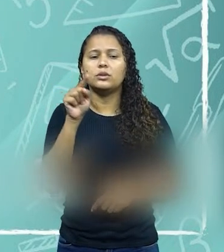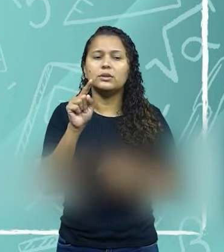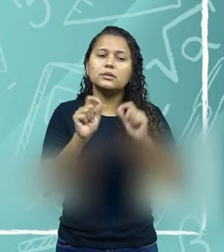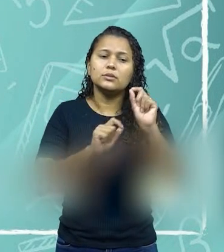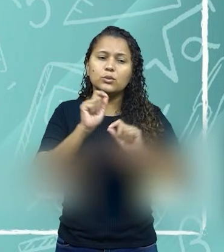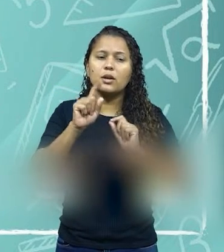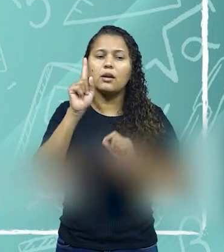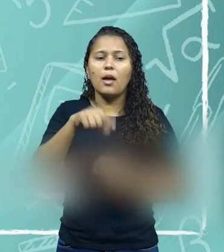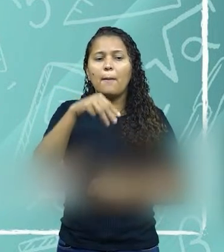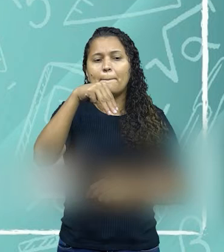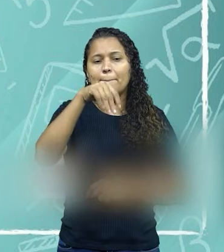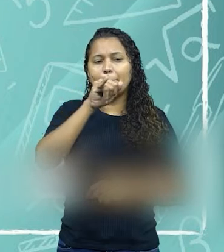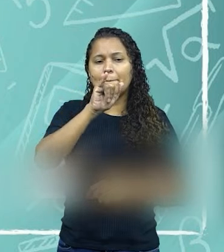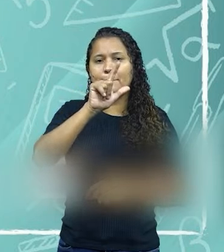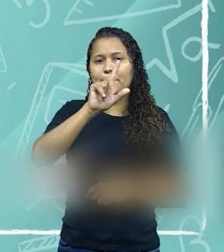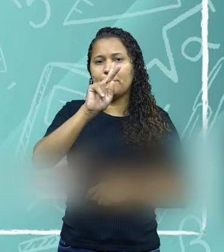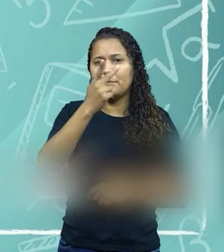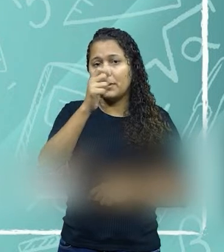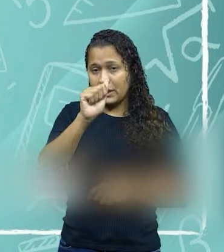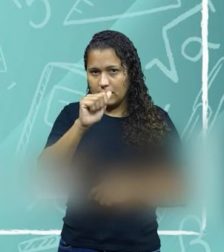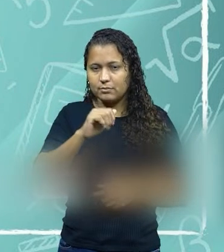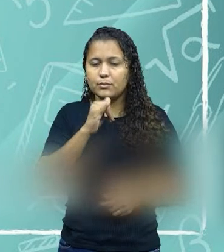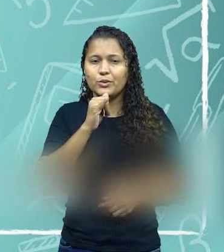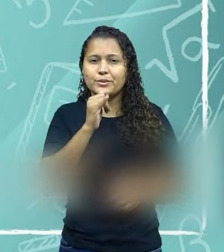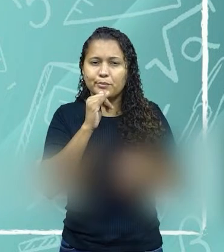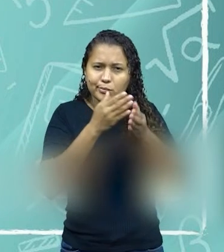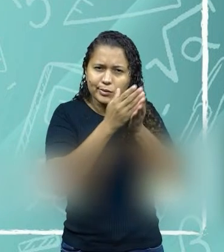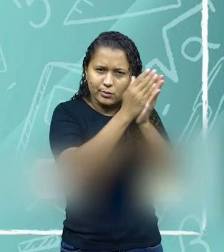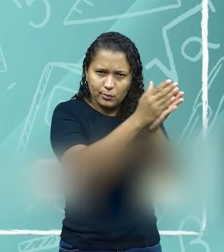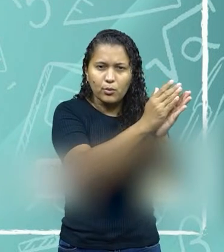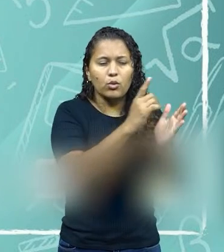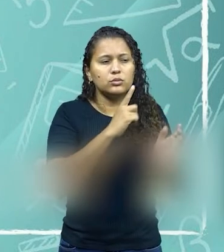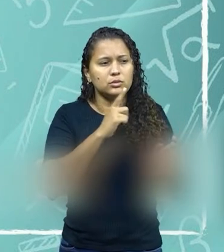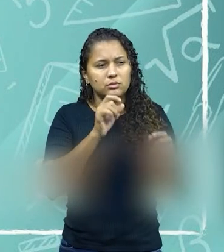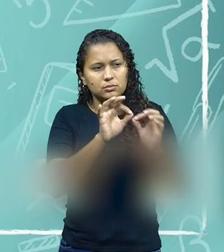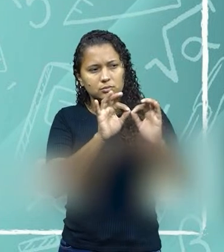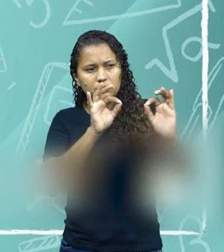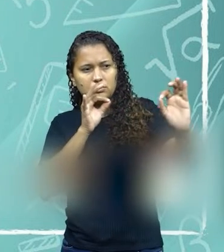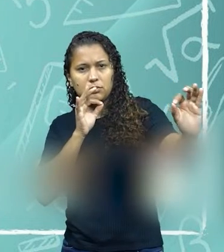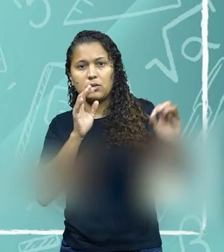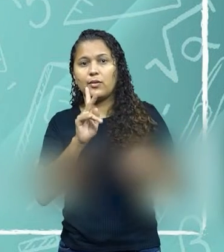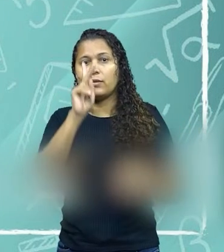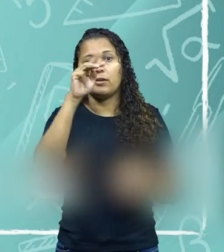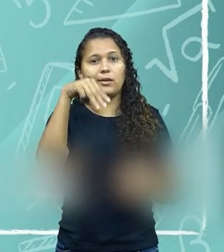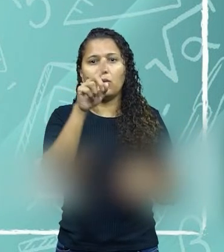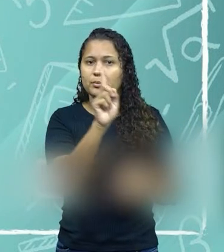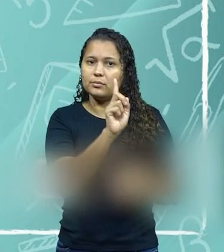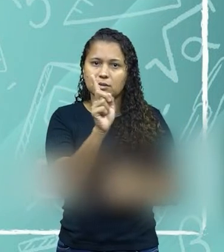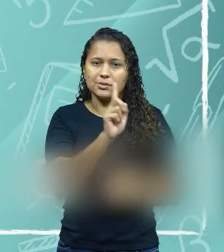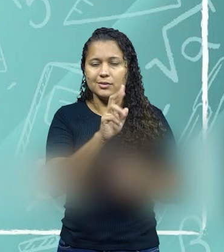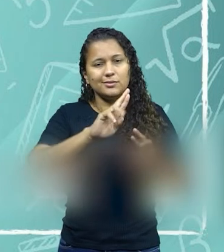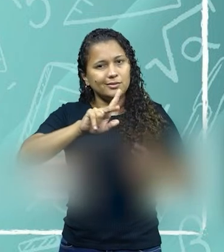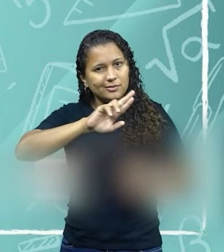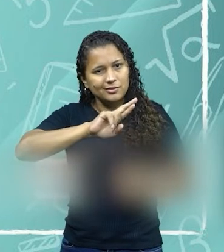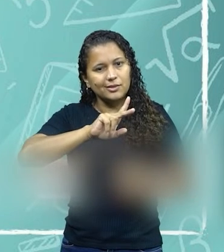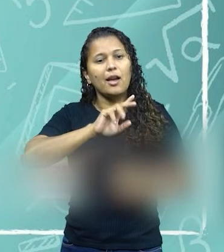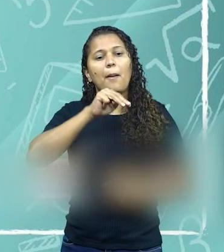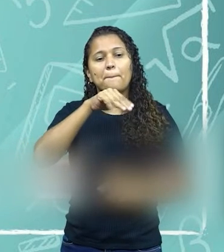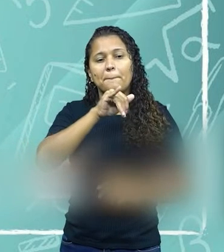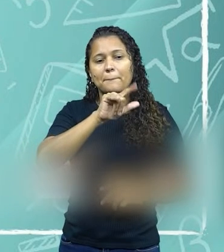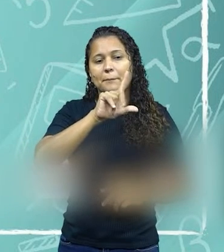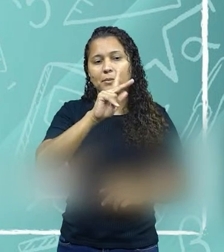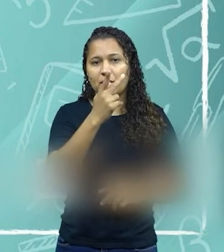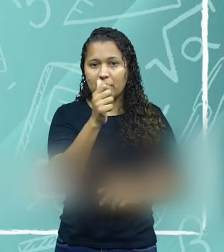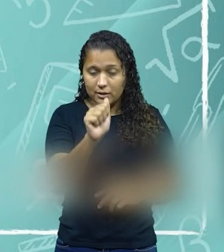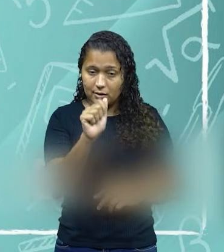unidade é a milha. No porto, as distâncias são medidas a milha, não a quilômetros. Então, a